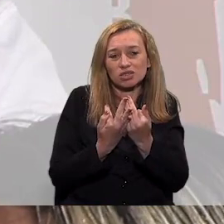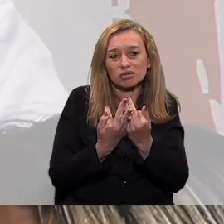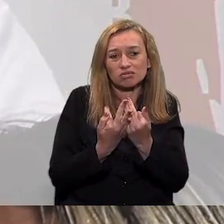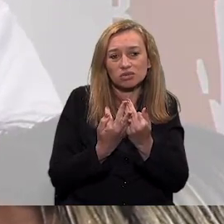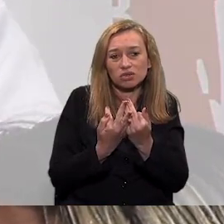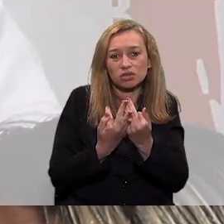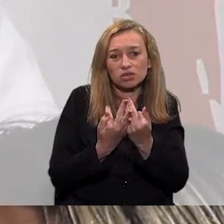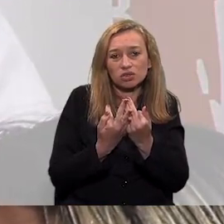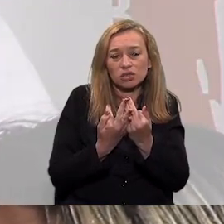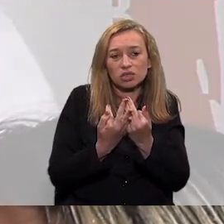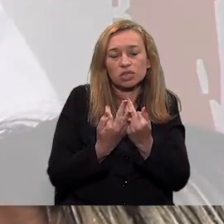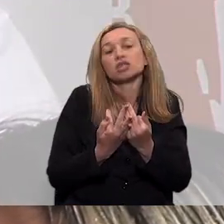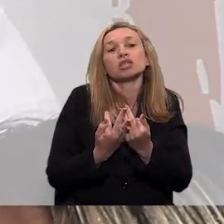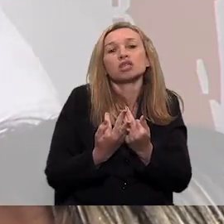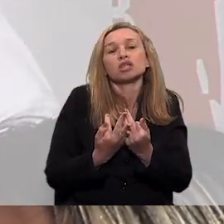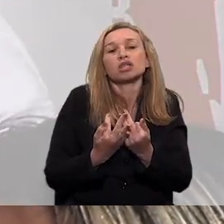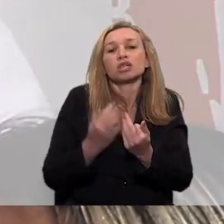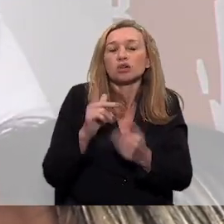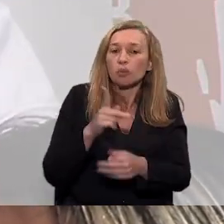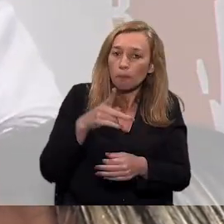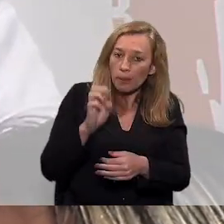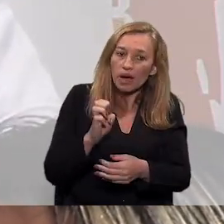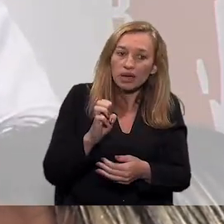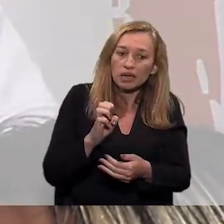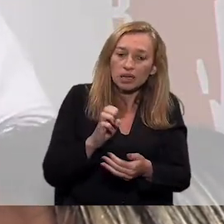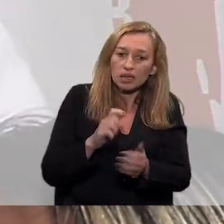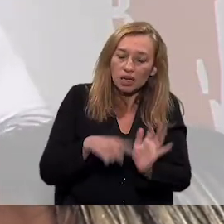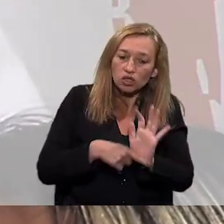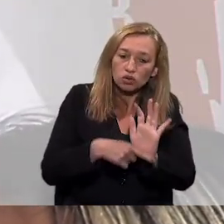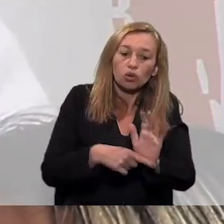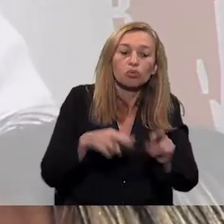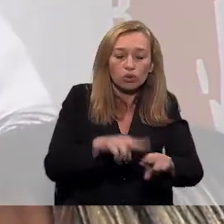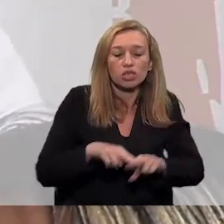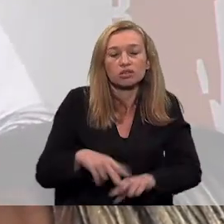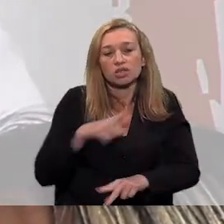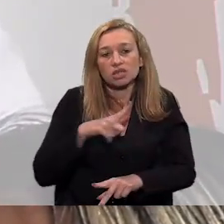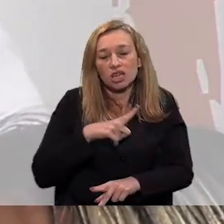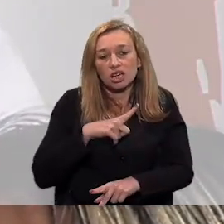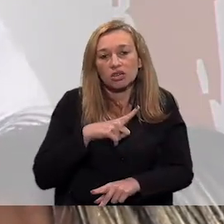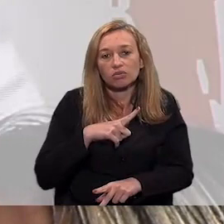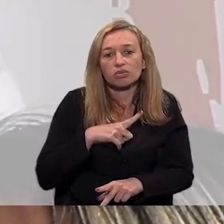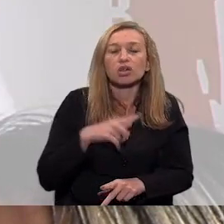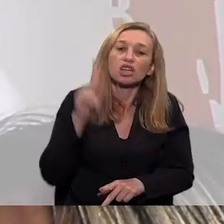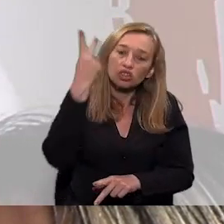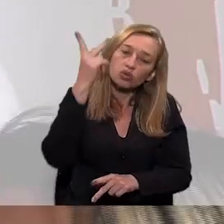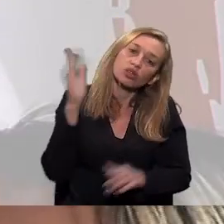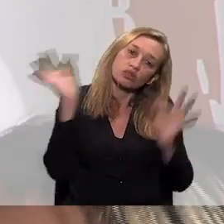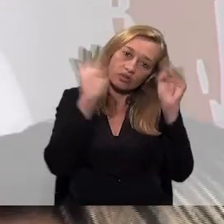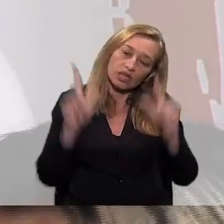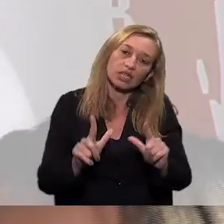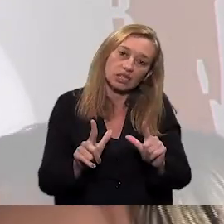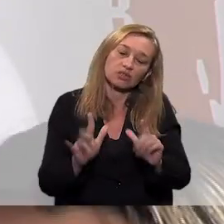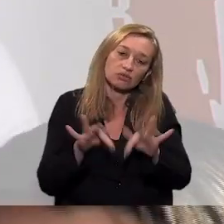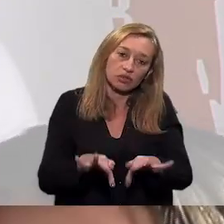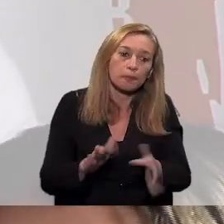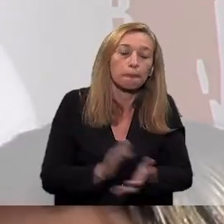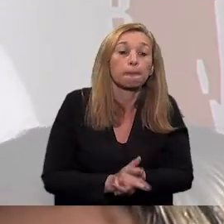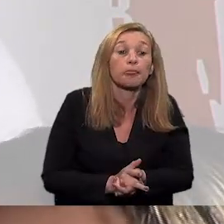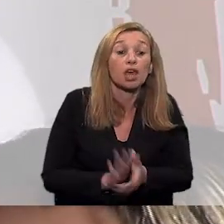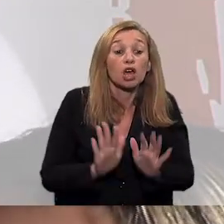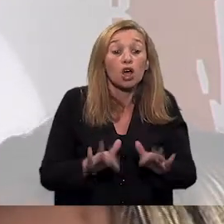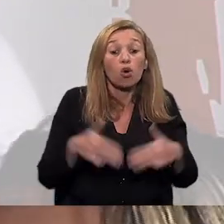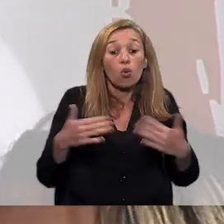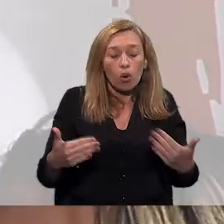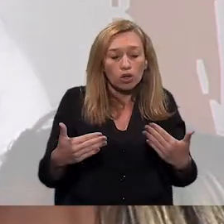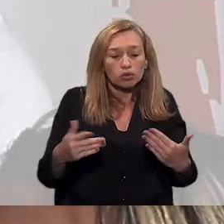vertente, tomou a posição, que foi o pai, e por isso a gente tem essa história com um final feliz.